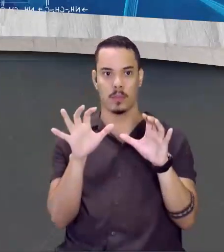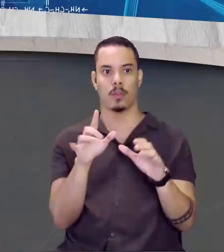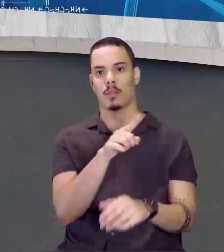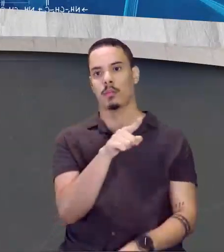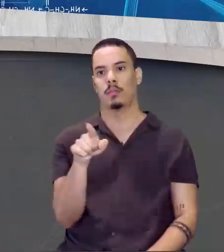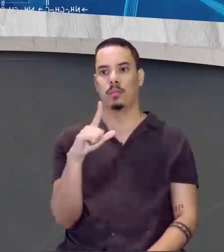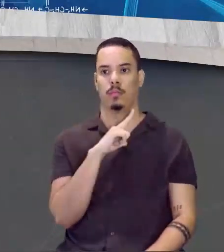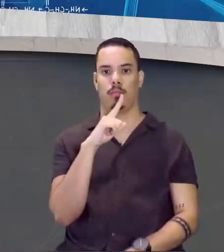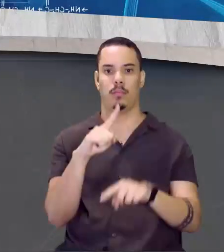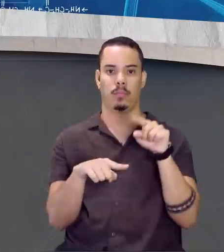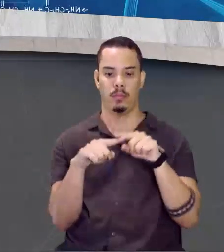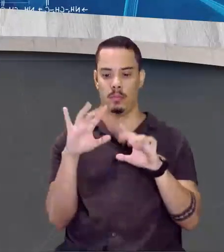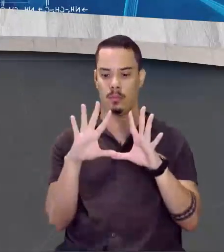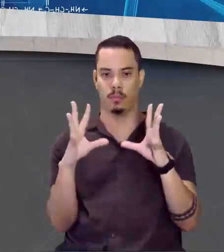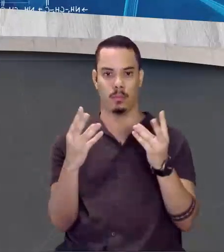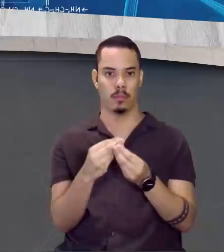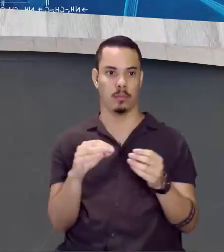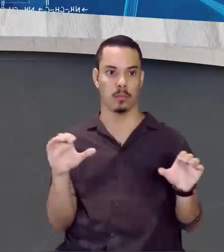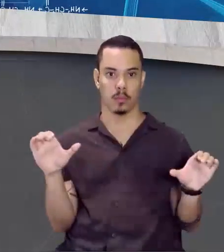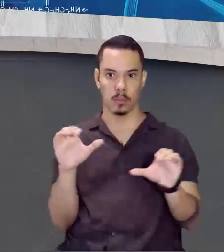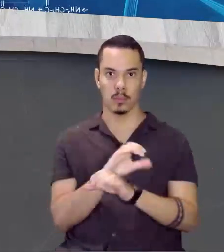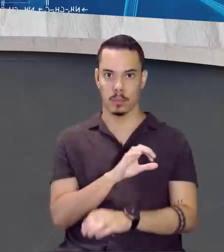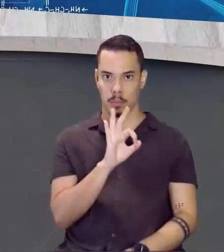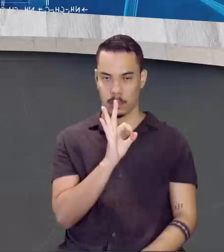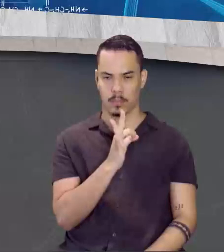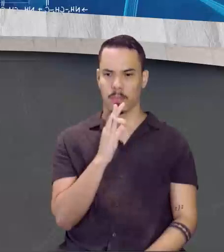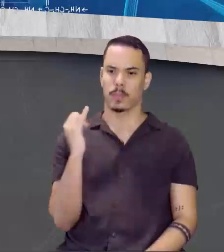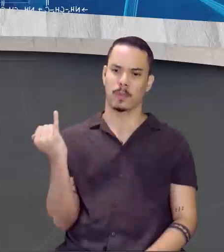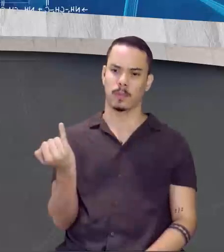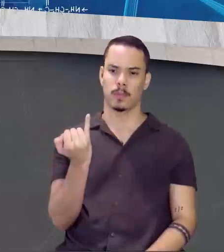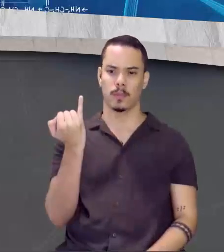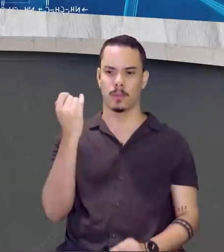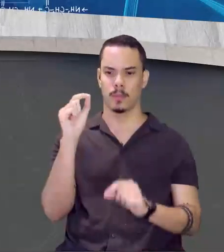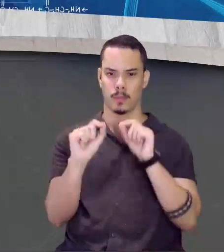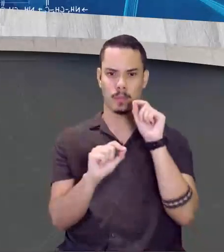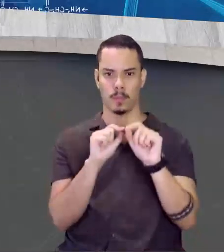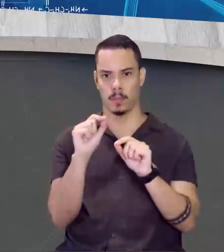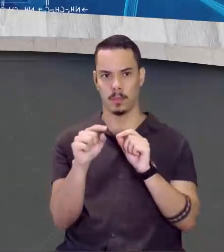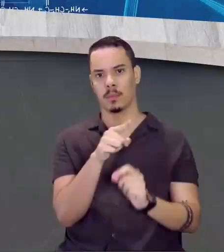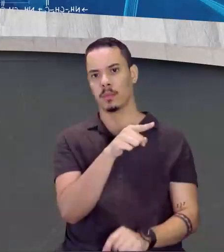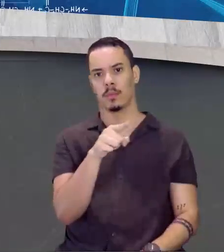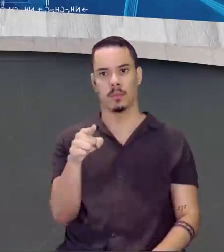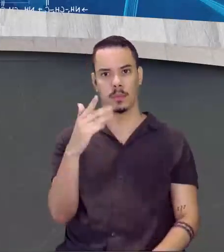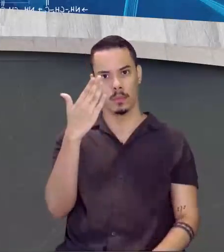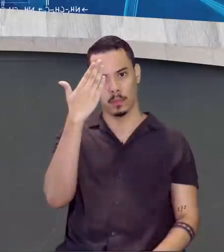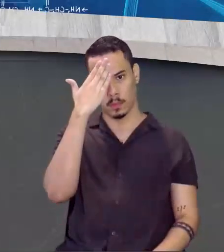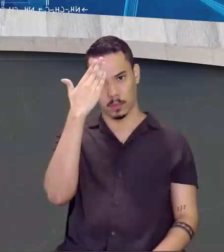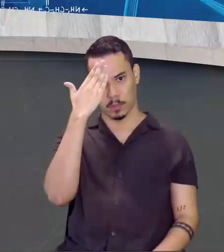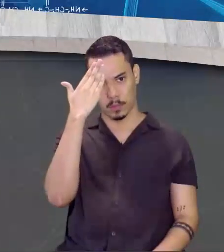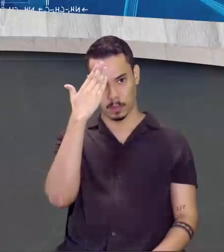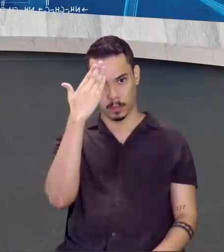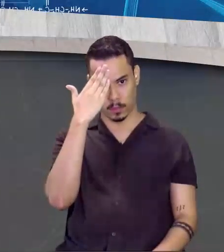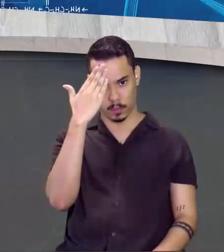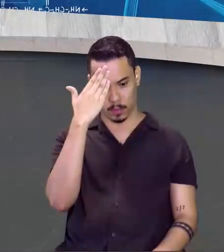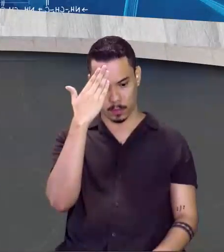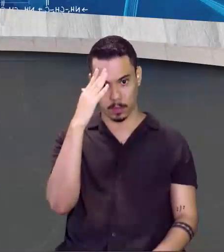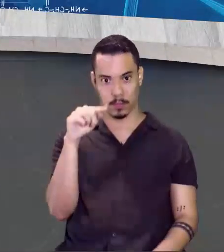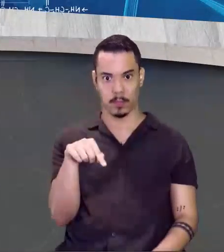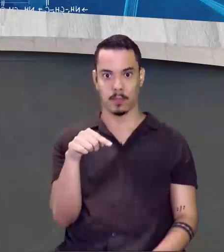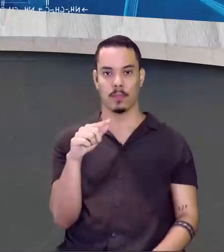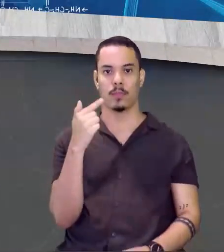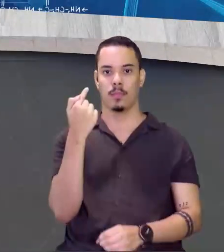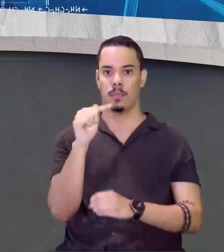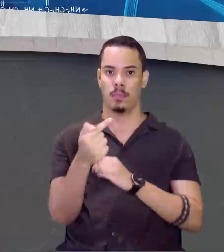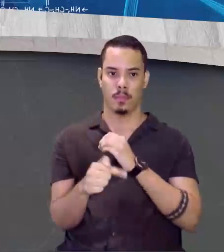tem as substâncias compostas. O importante é você saber que esses